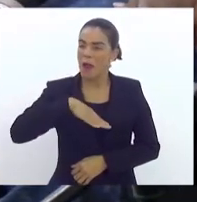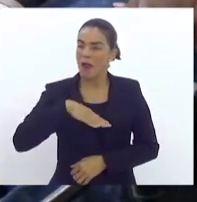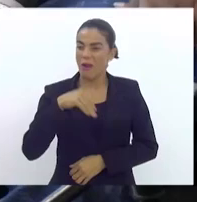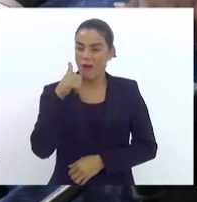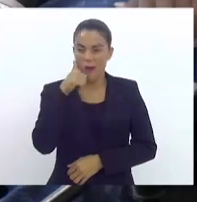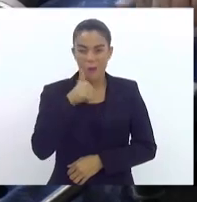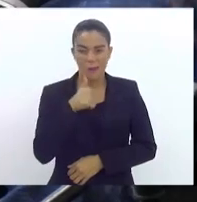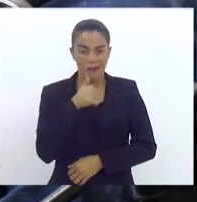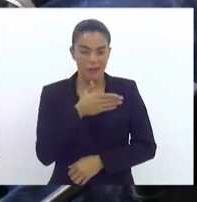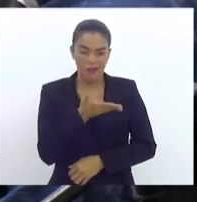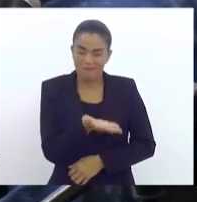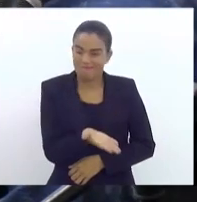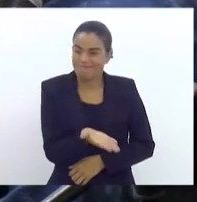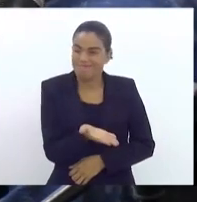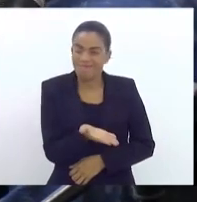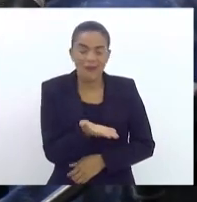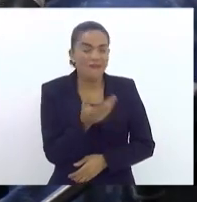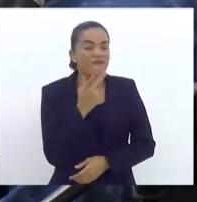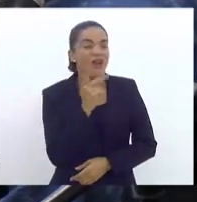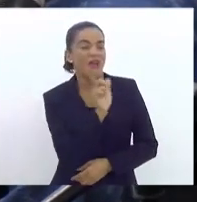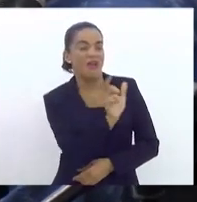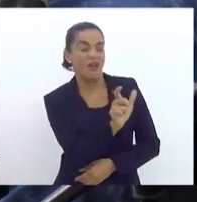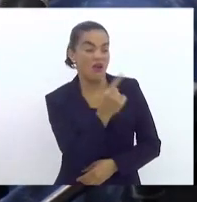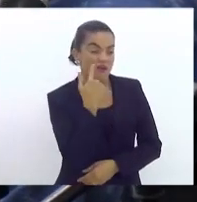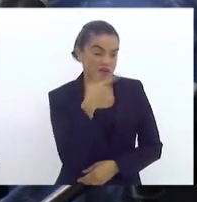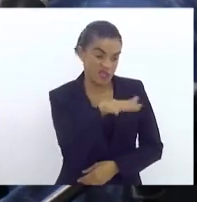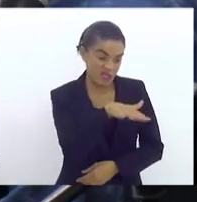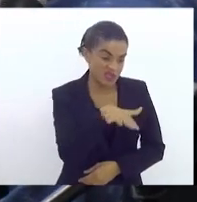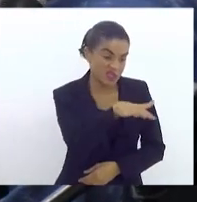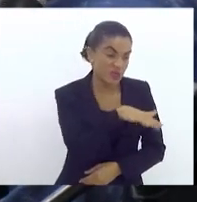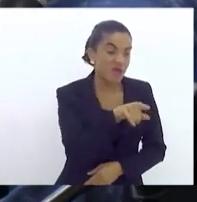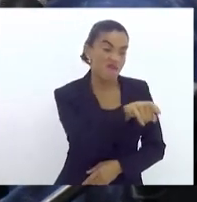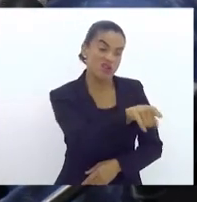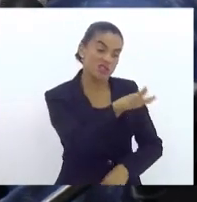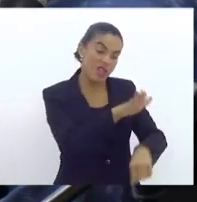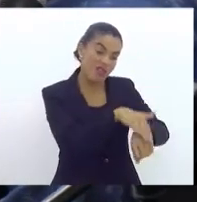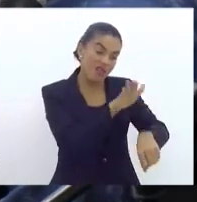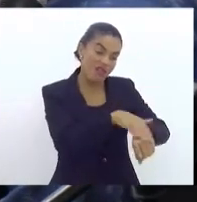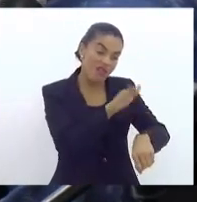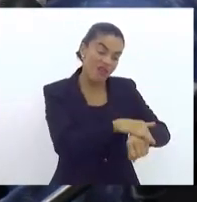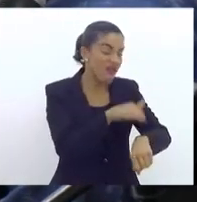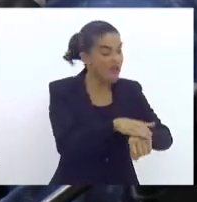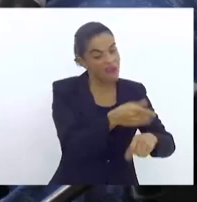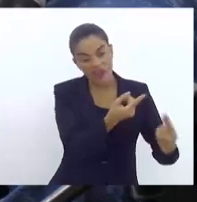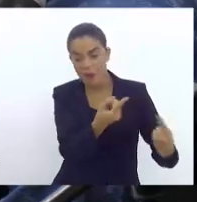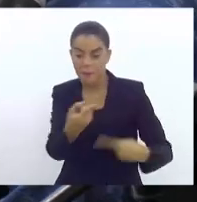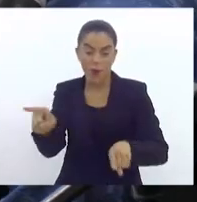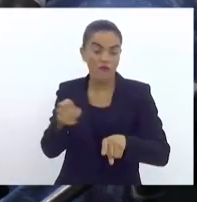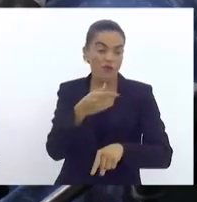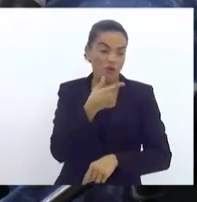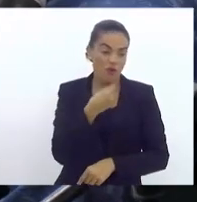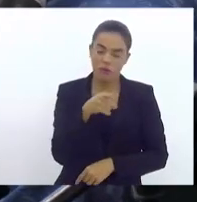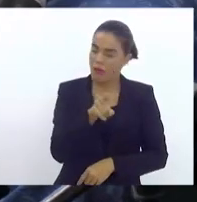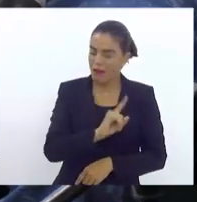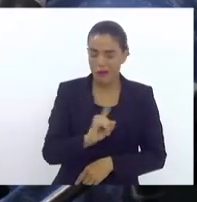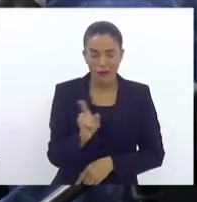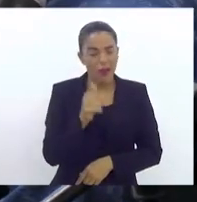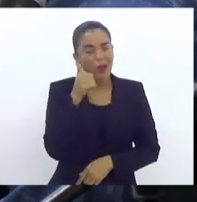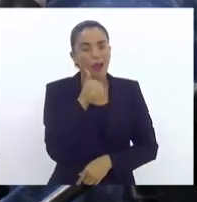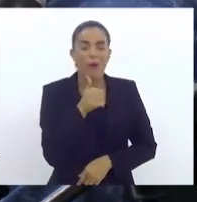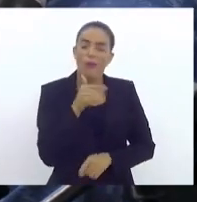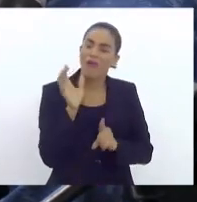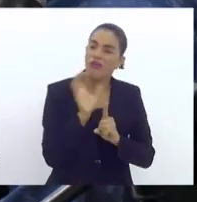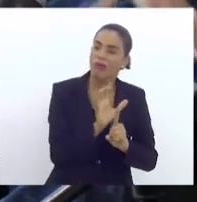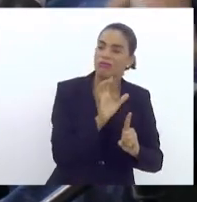a mulher eu chegar e falar para ela você tá nessa situação mas foi você que provocou não ela foi manipulada ela